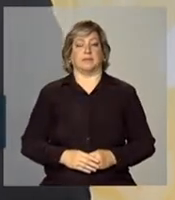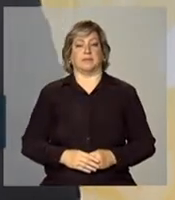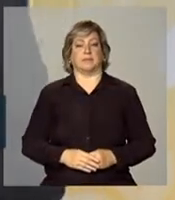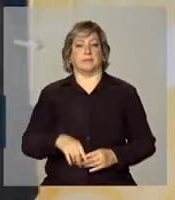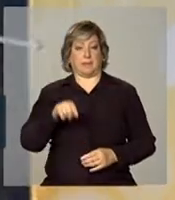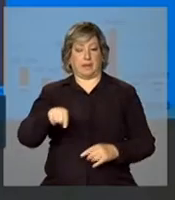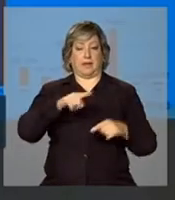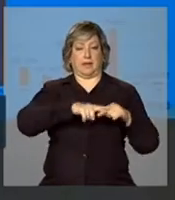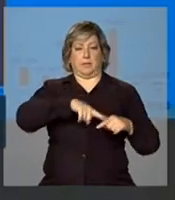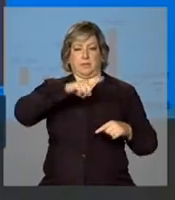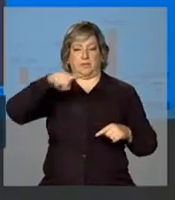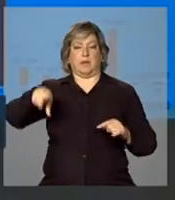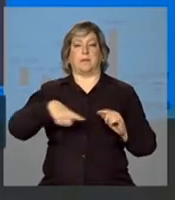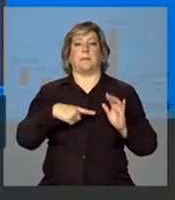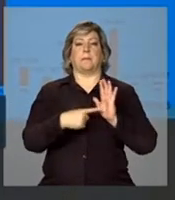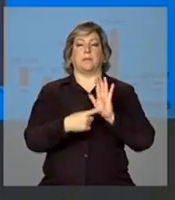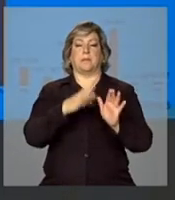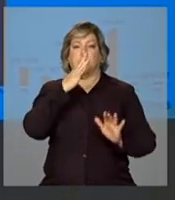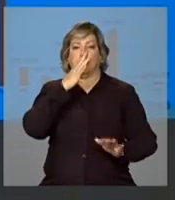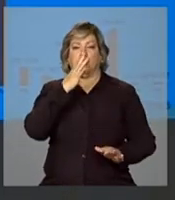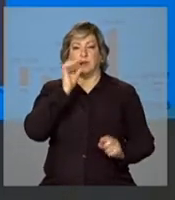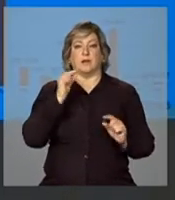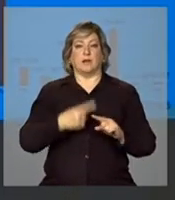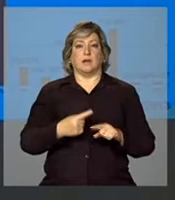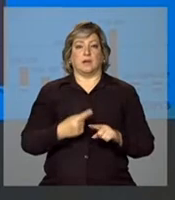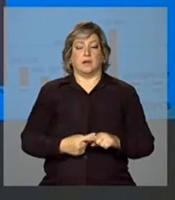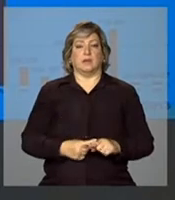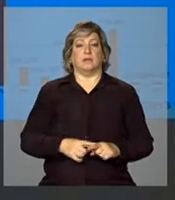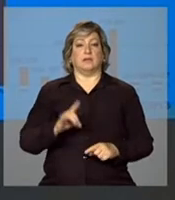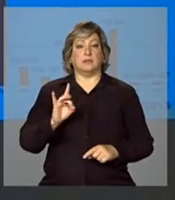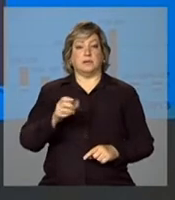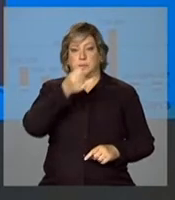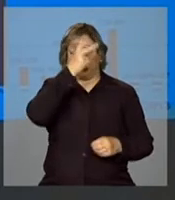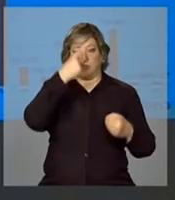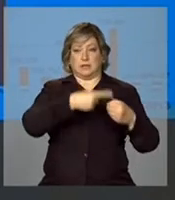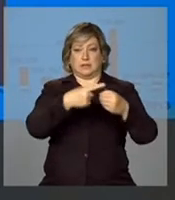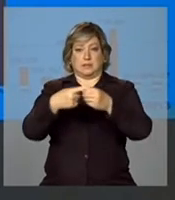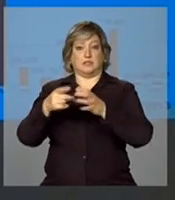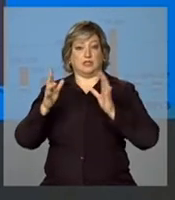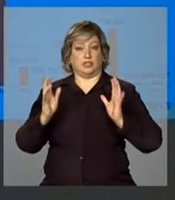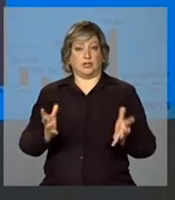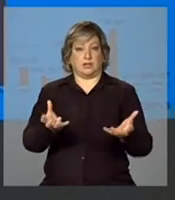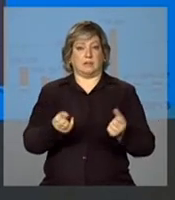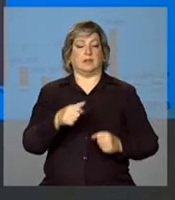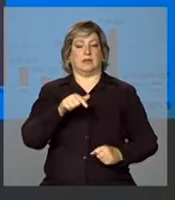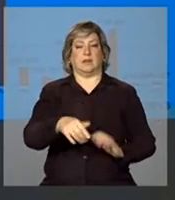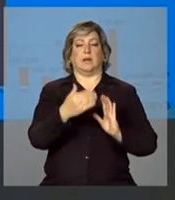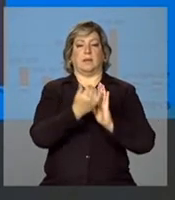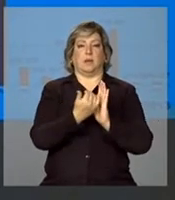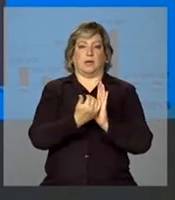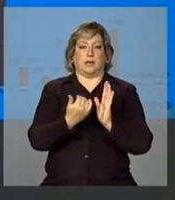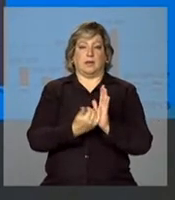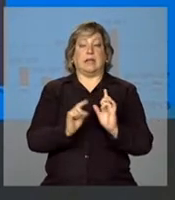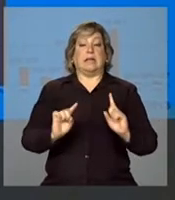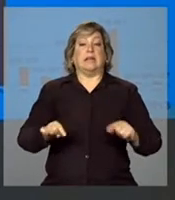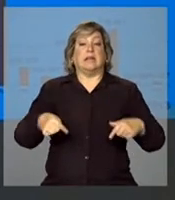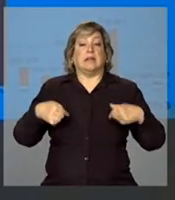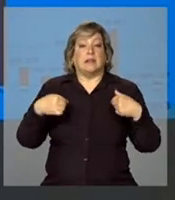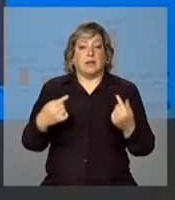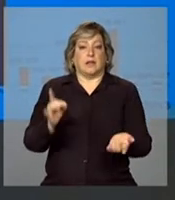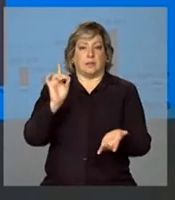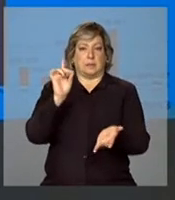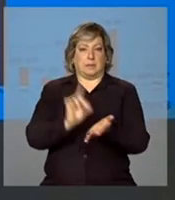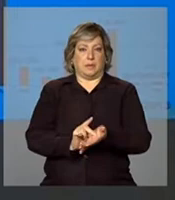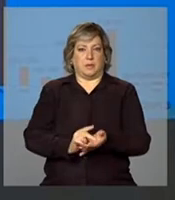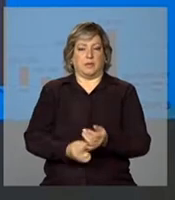Esse gráfico é interessante. Apenas nos municípios que já aderiram ao programa, tá, após a efetiva implementação da